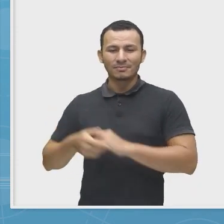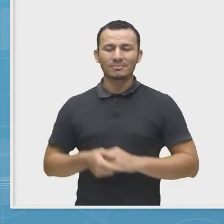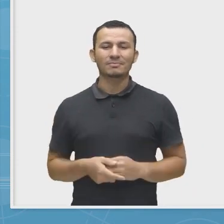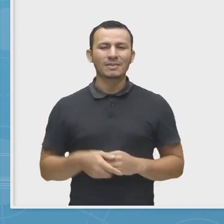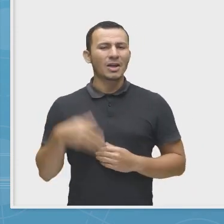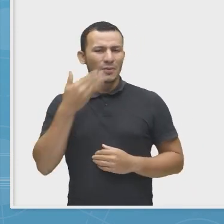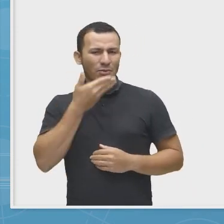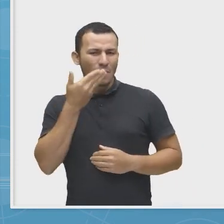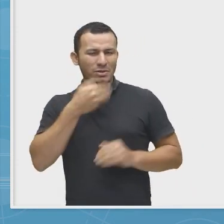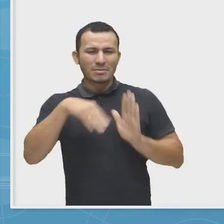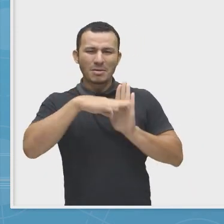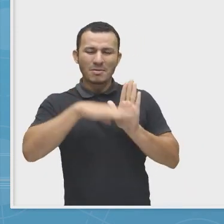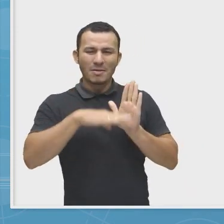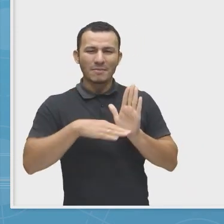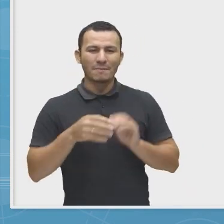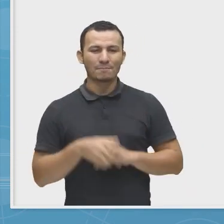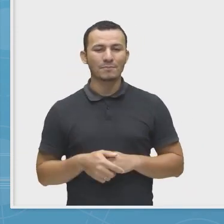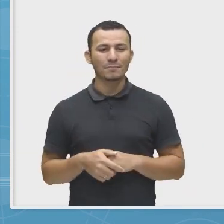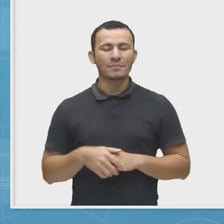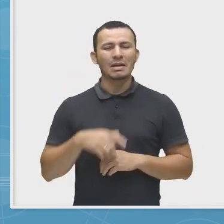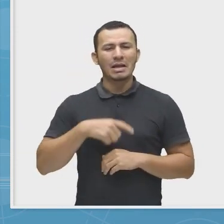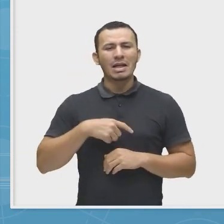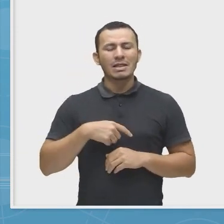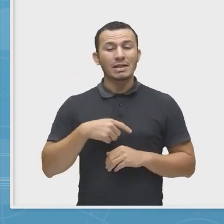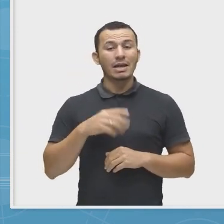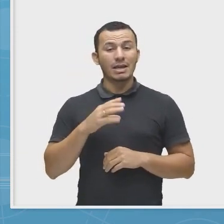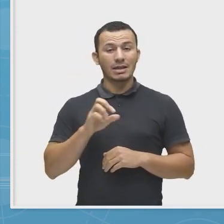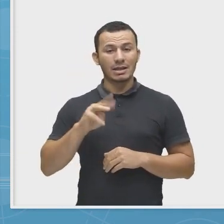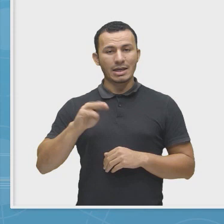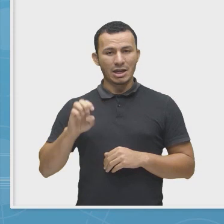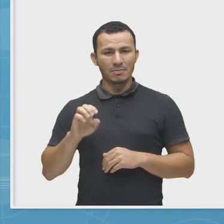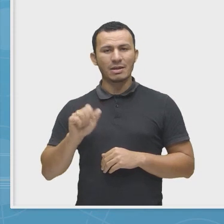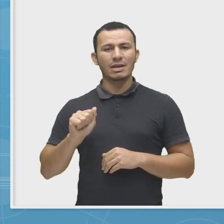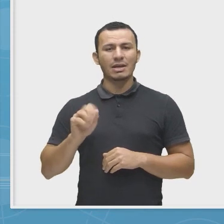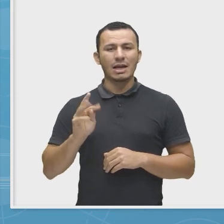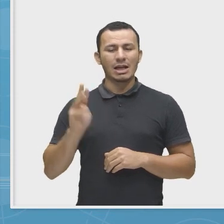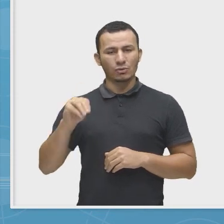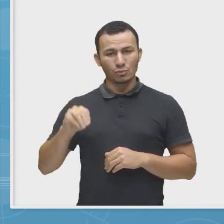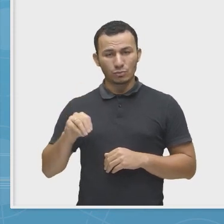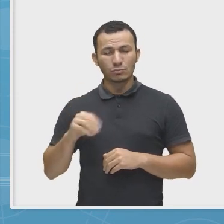um doce, né? A pasta de atum, vocês estão vendo os ingredientes.